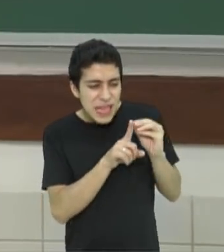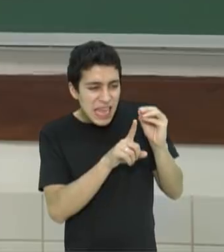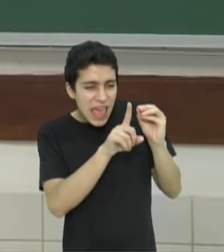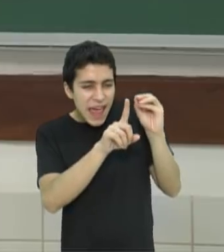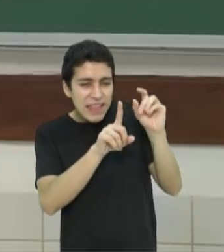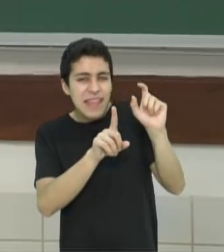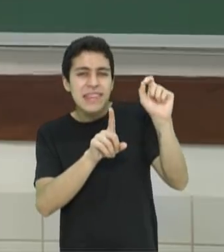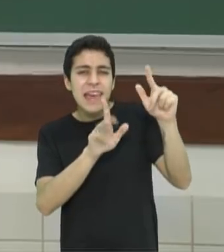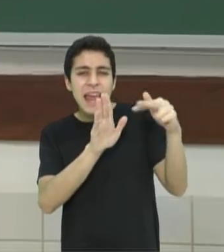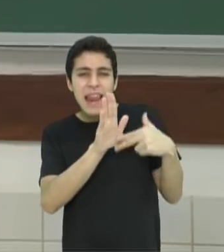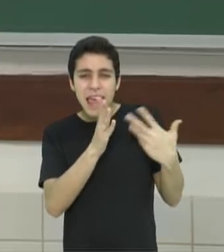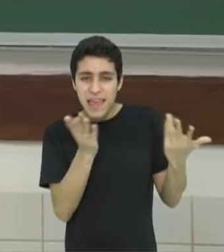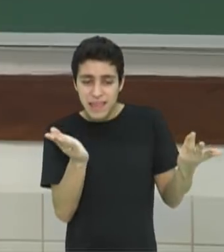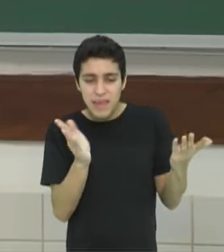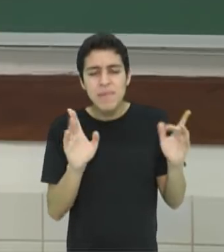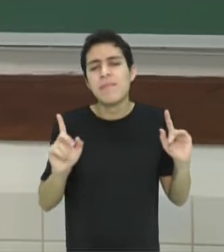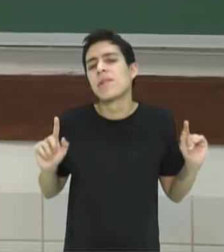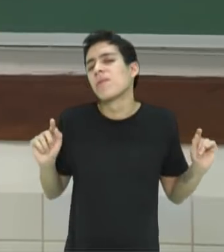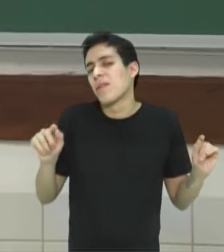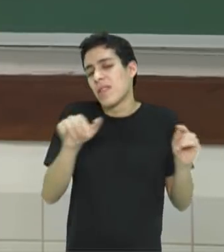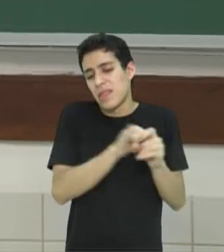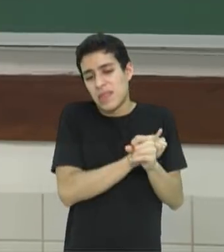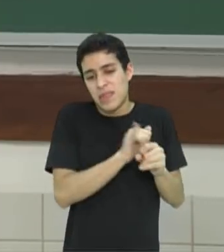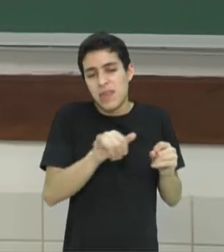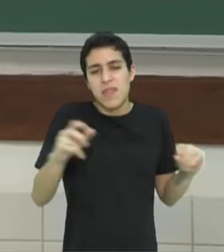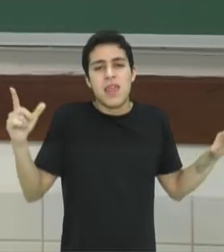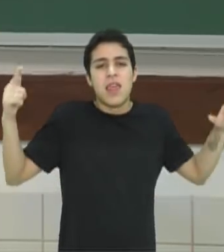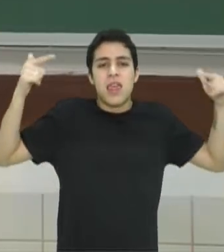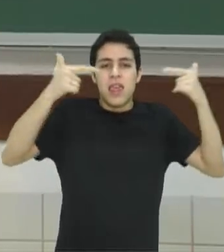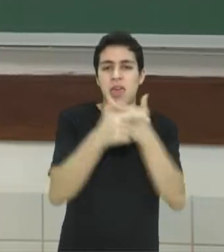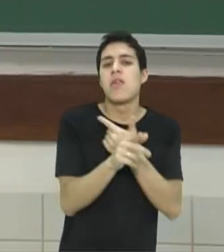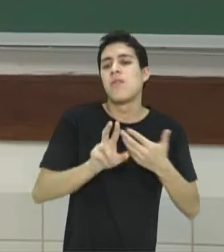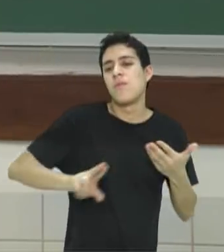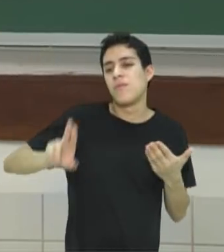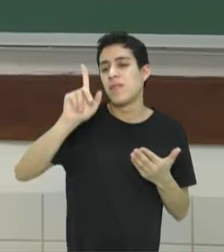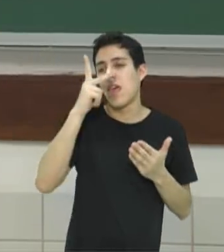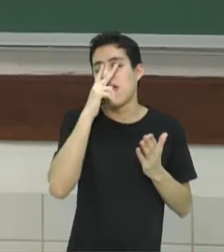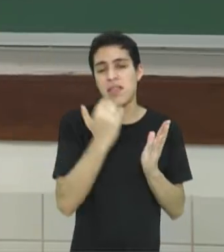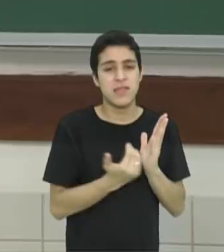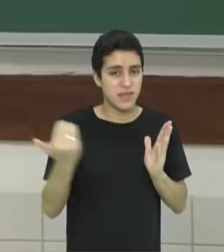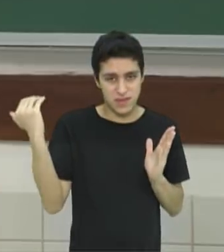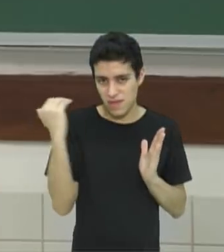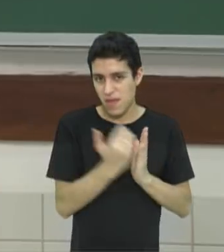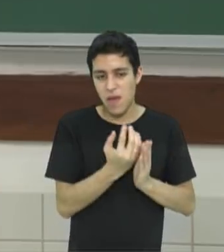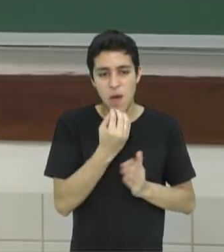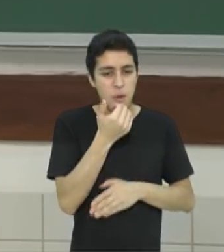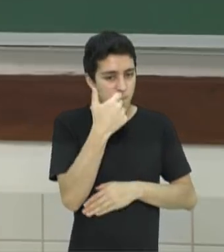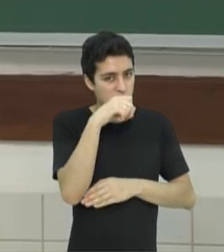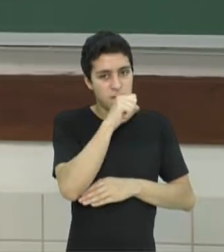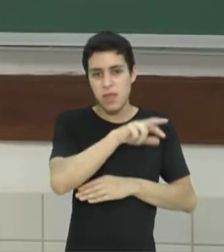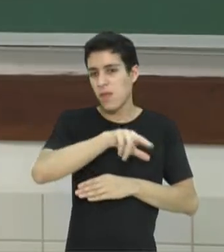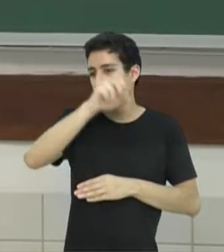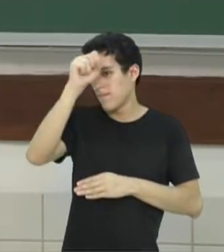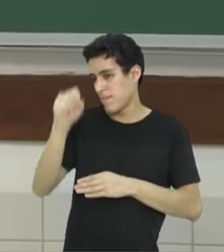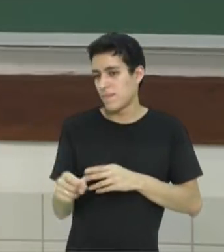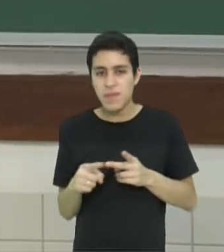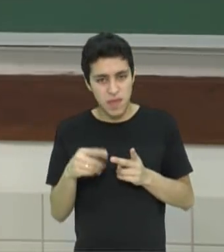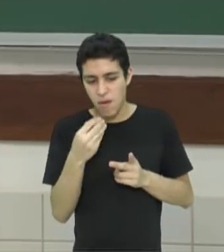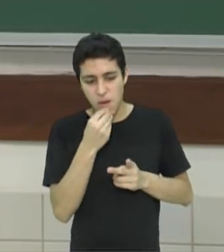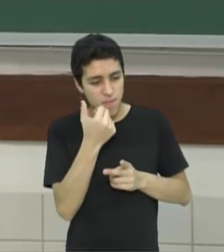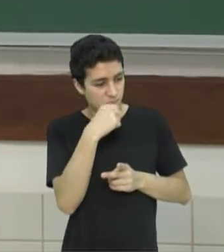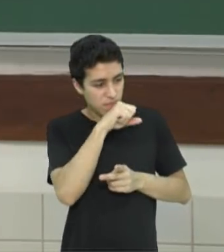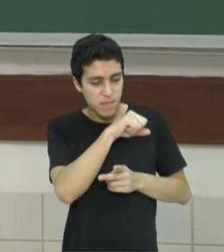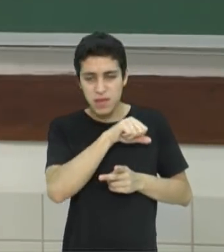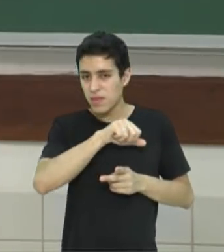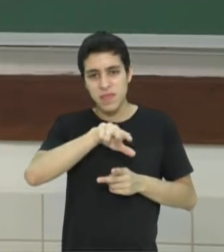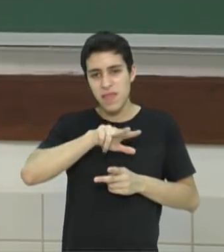leitores. Só que qual é a estratégia de humor que ele usa? Ele exagera. É claro que a mãe não vai matar, claro que a mãe dele não